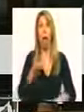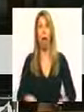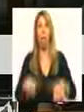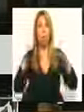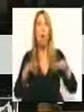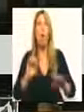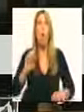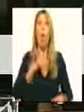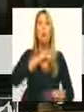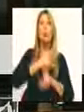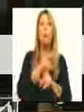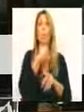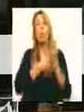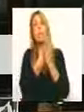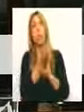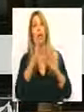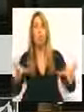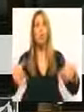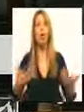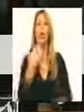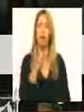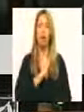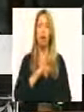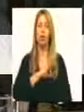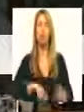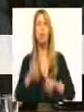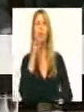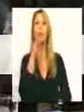medidas que possam ser tomadas relativamente a essa matéria. Muito obrigado, Sr. Deputado Manuel Freixo. Dou a palavra agora ao Sr. Deputado Jorge.